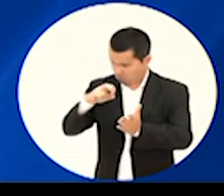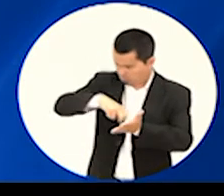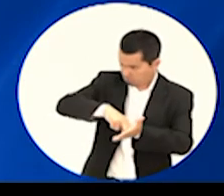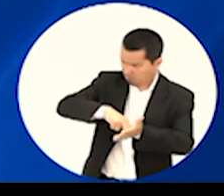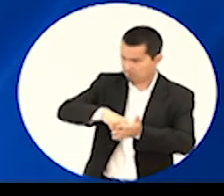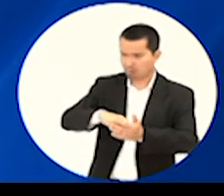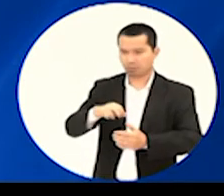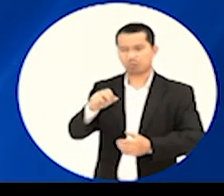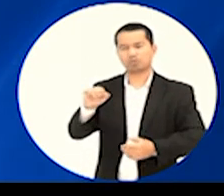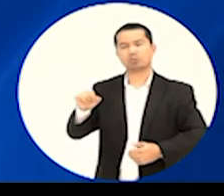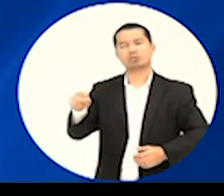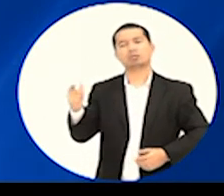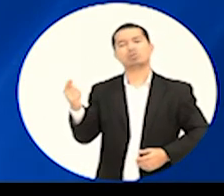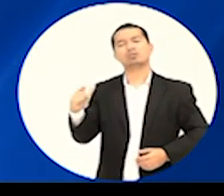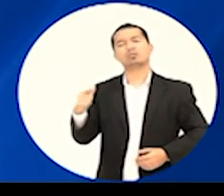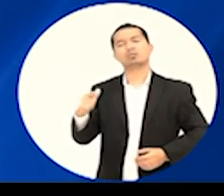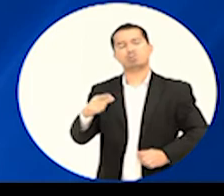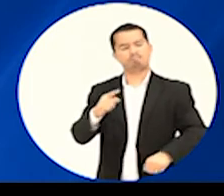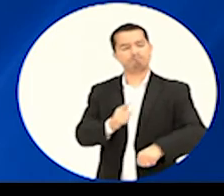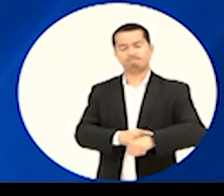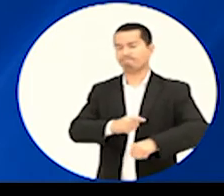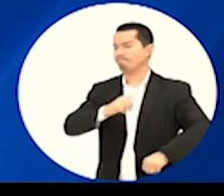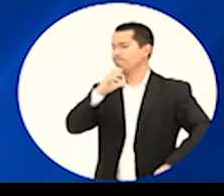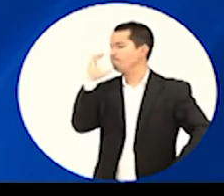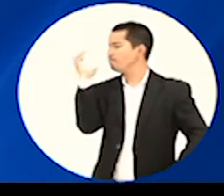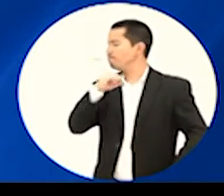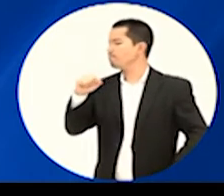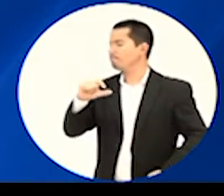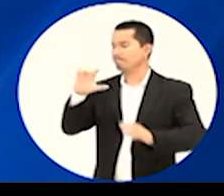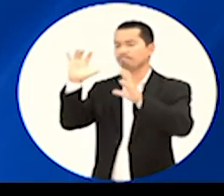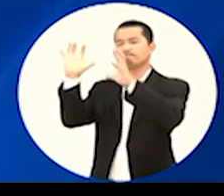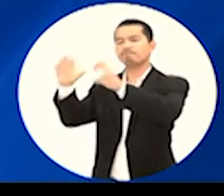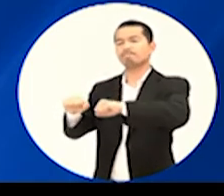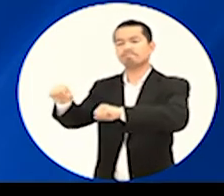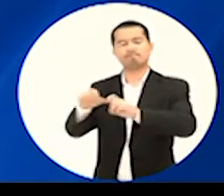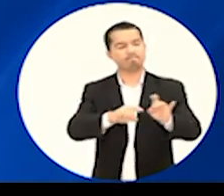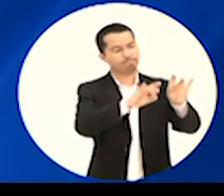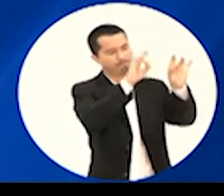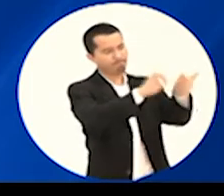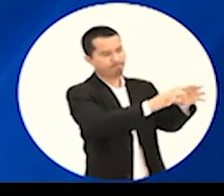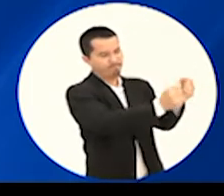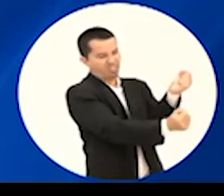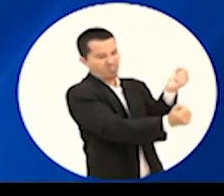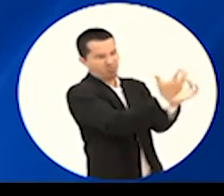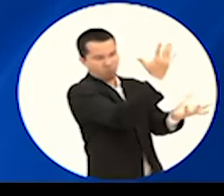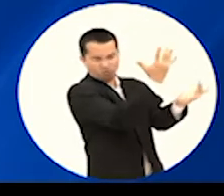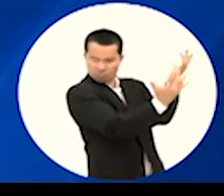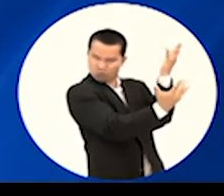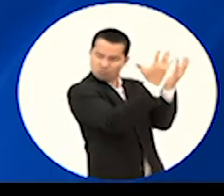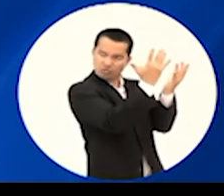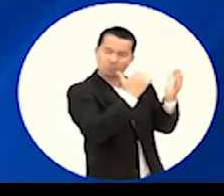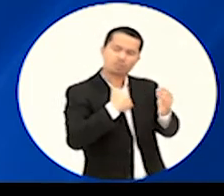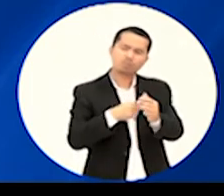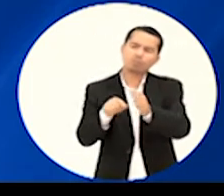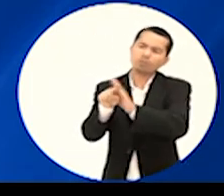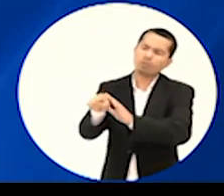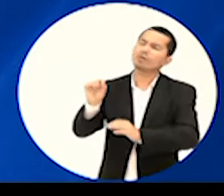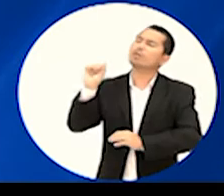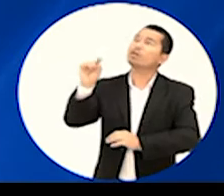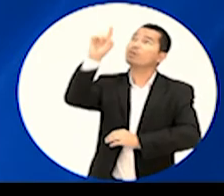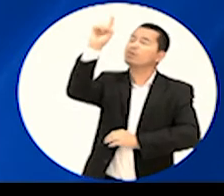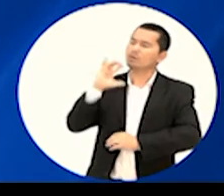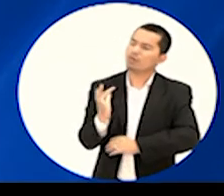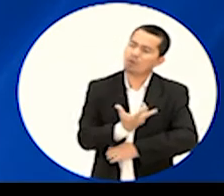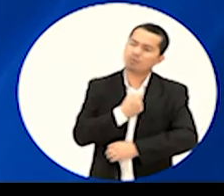Senão, vocês serão jogados na mesma hora numa fornalha acesa. E quem é o Deus que os